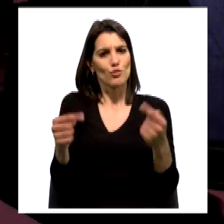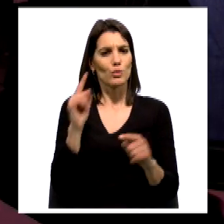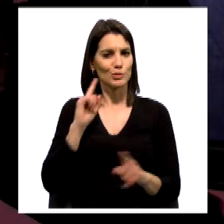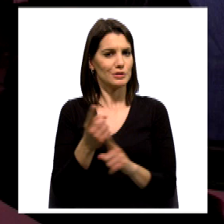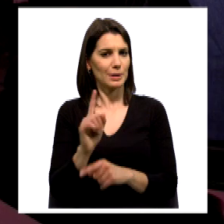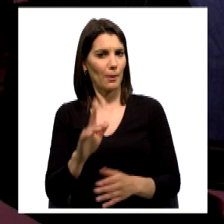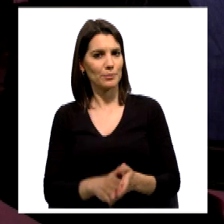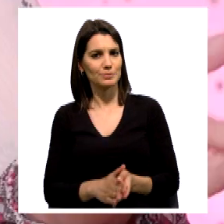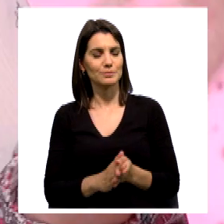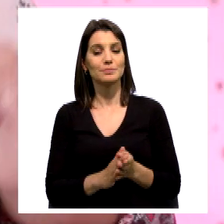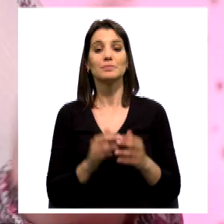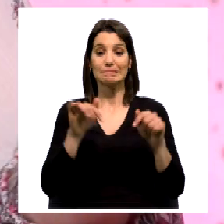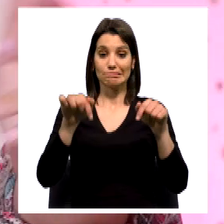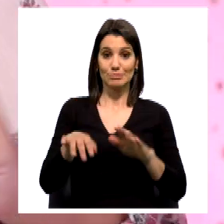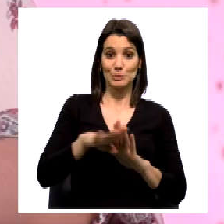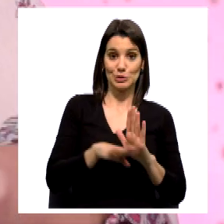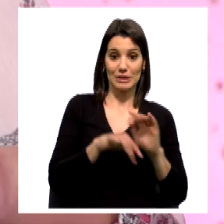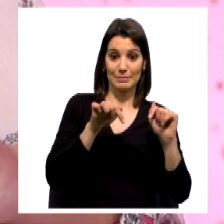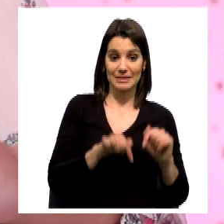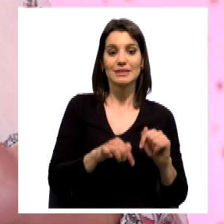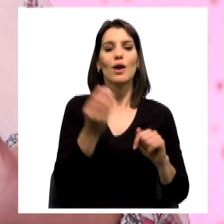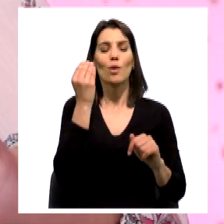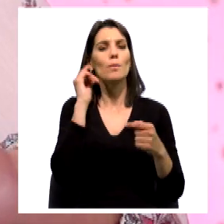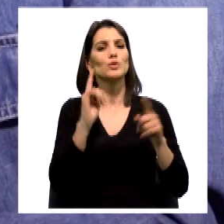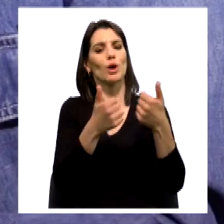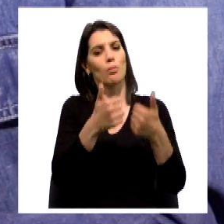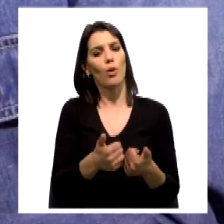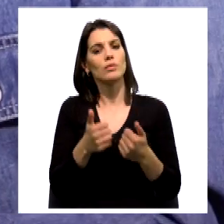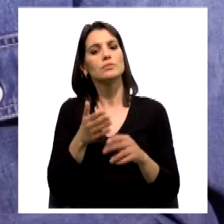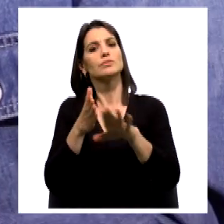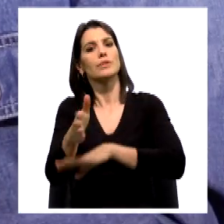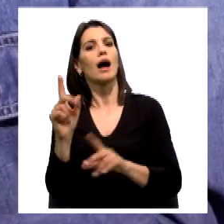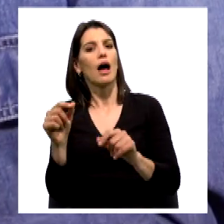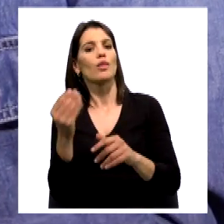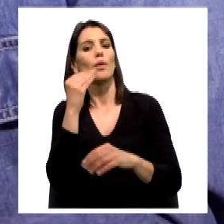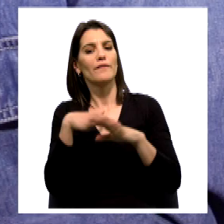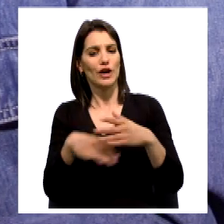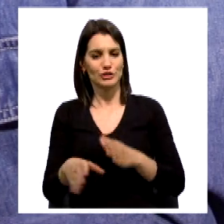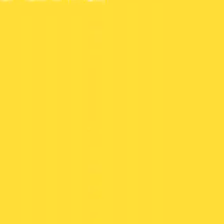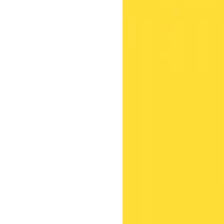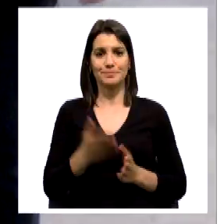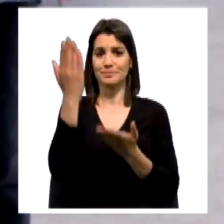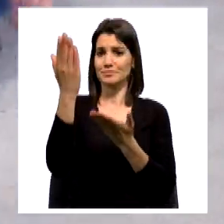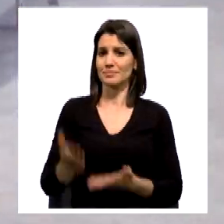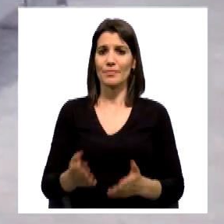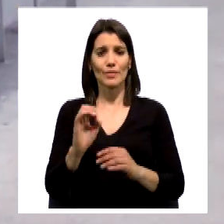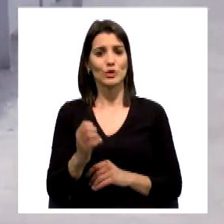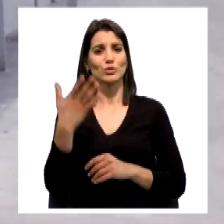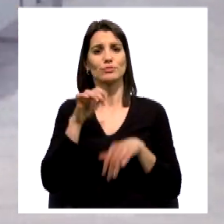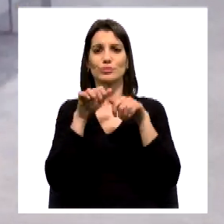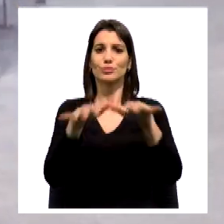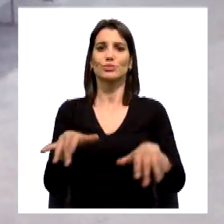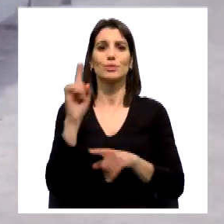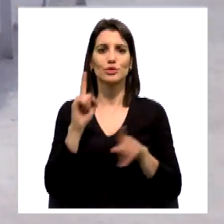A rádio não é só música. Mas este U da Joana é sobre como passar boa música na rádio. É visto como um